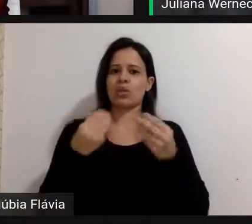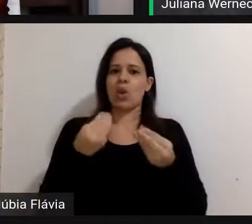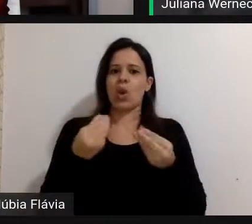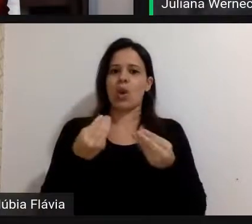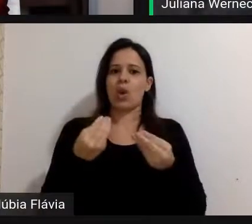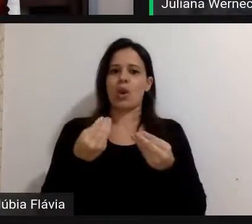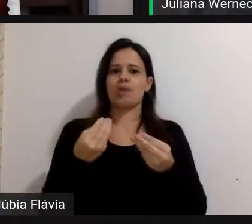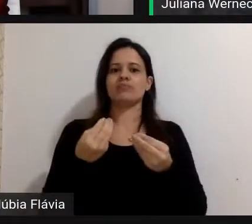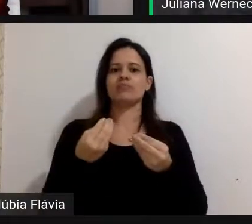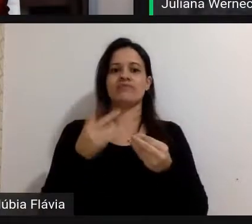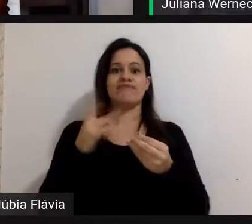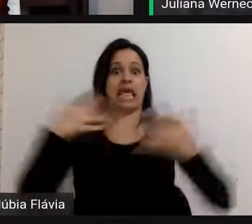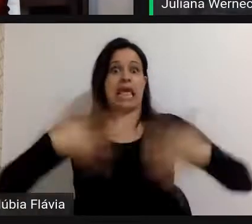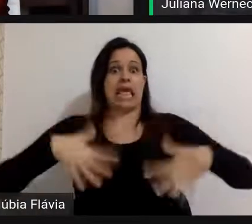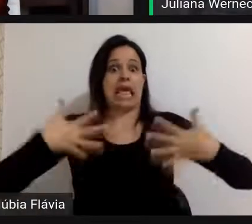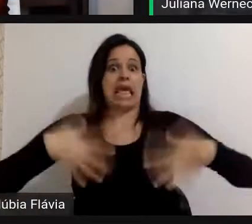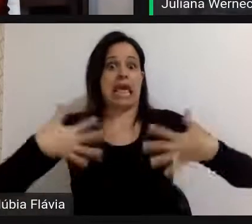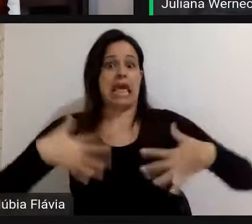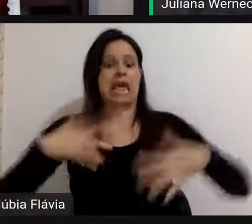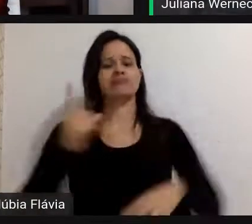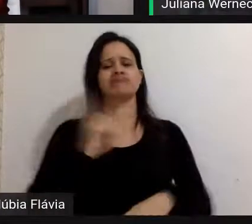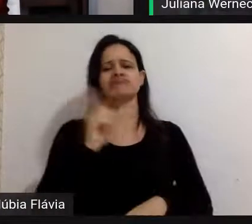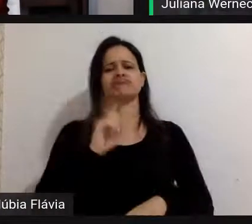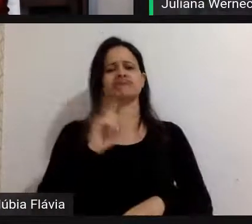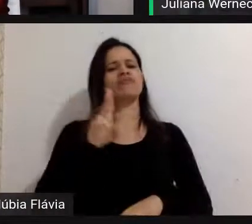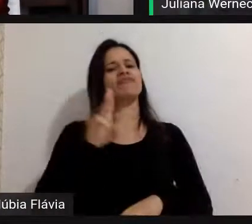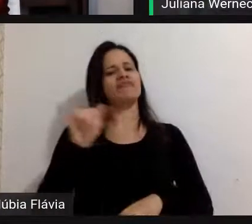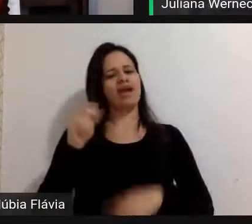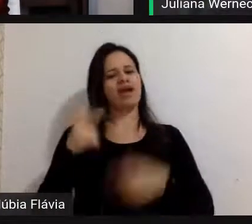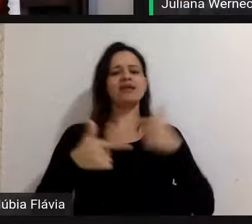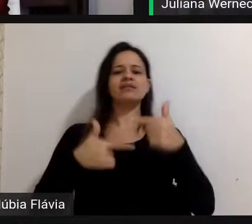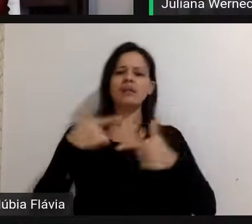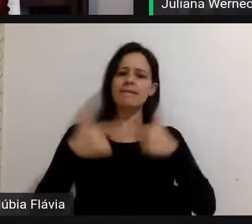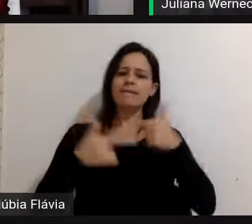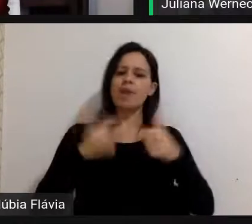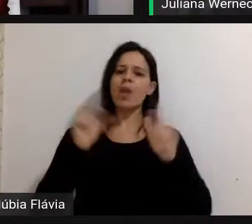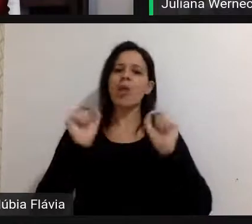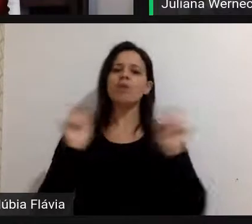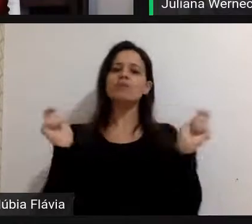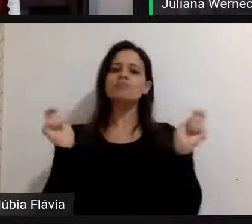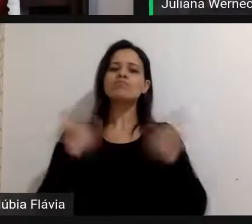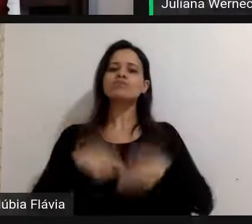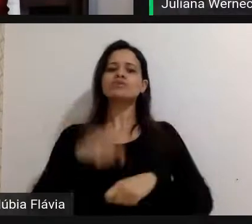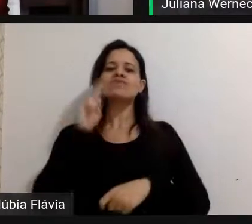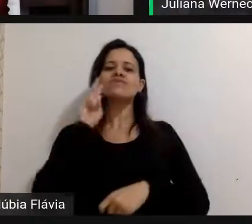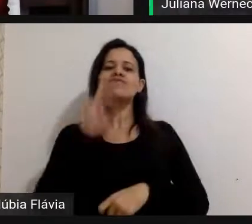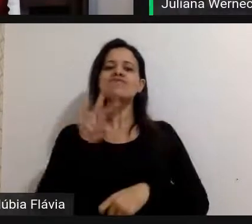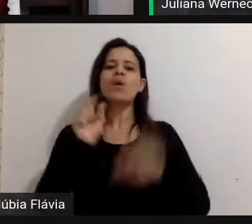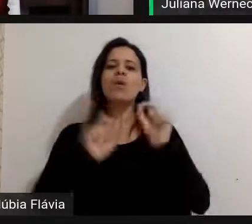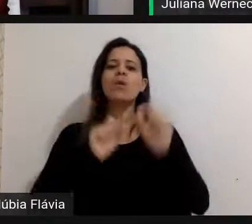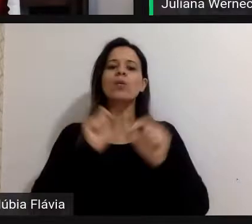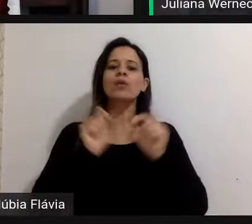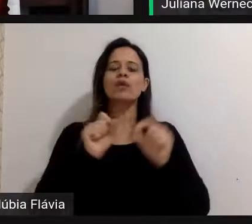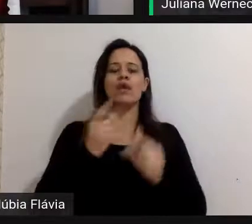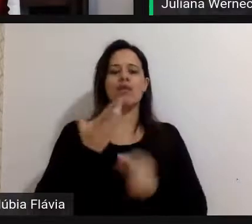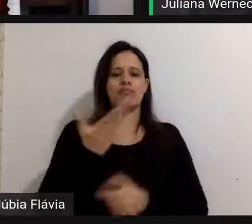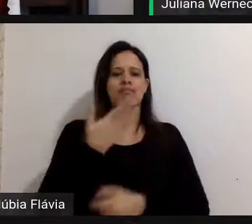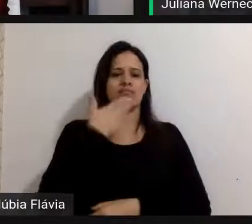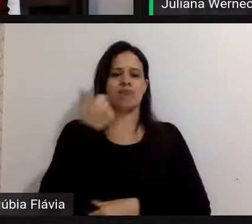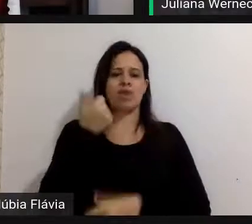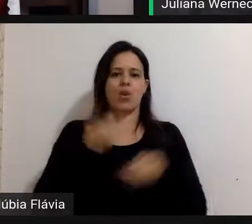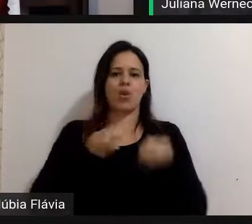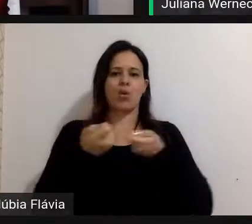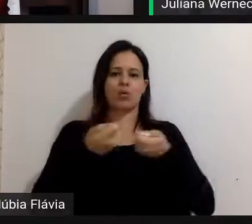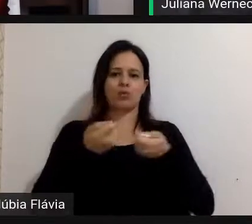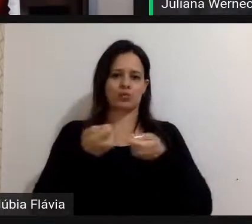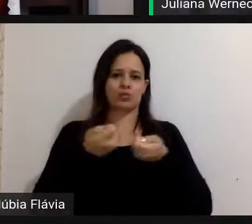né, vai se desesperar por isso? Não. Vamos trabalhar com o que a gente pode, né, olhar o que a gente pode, o que está no controle, né.